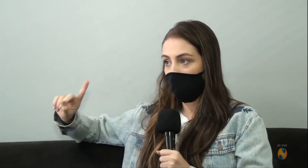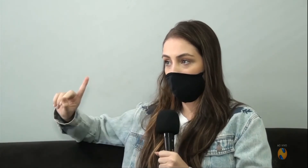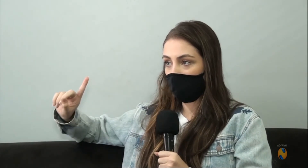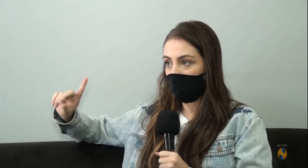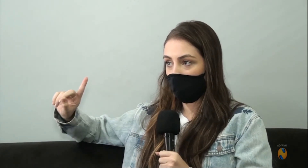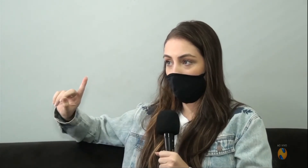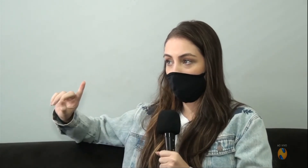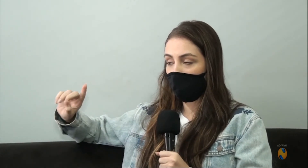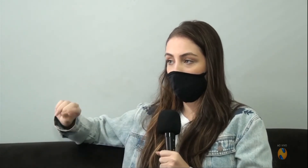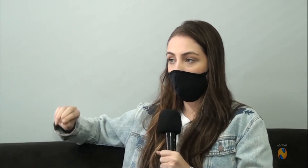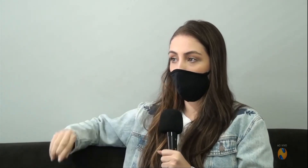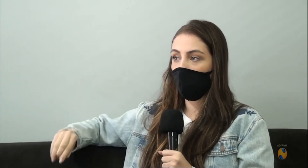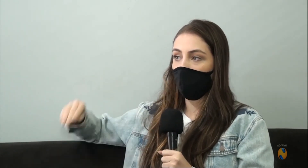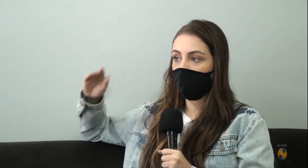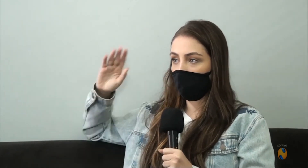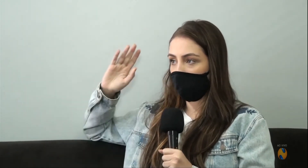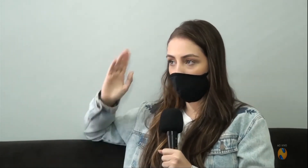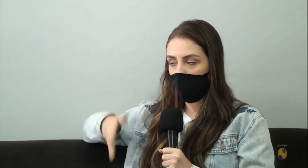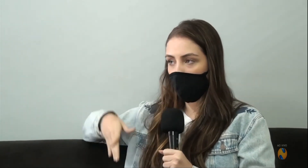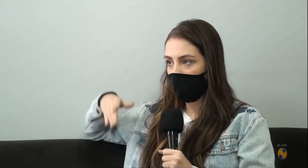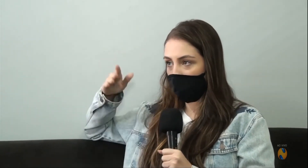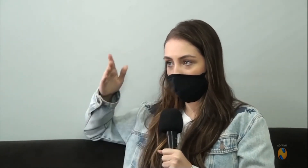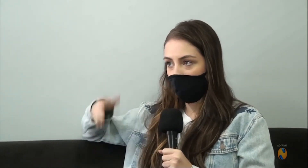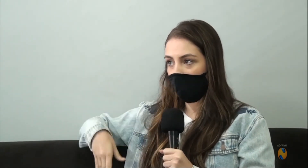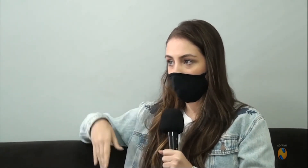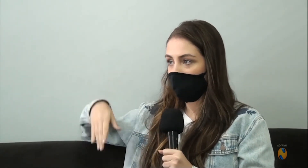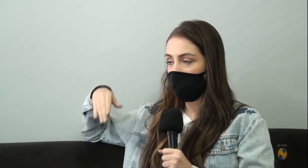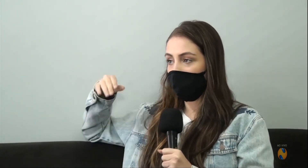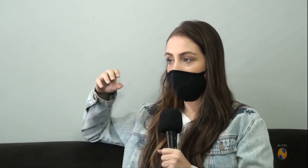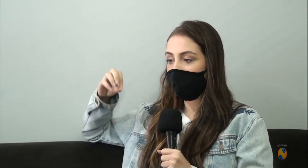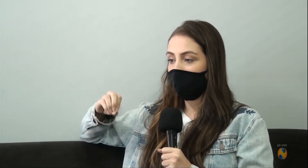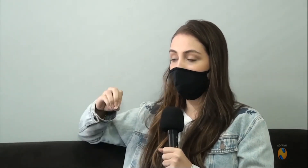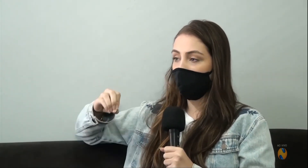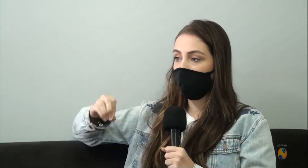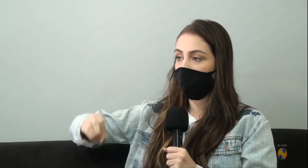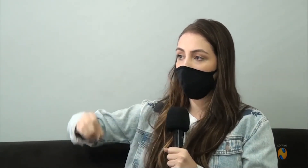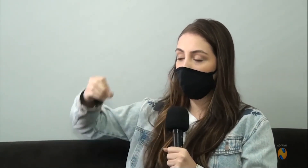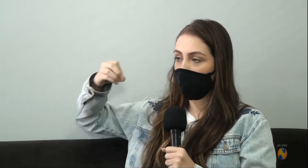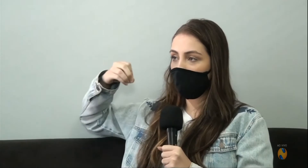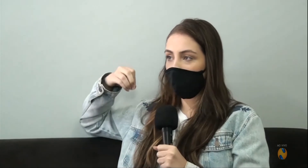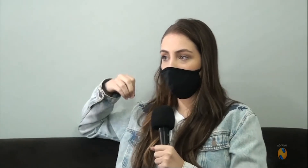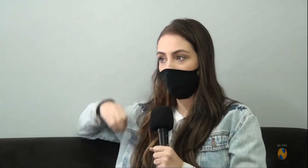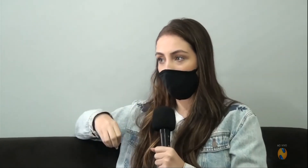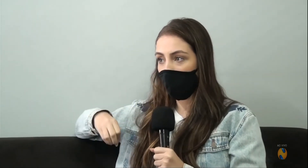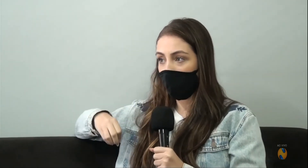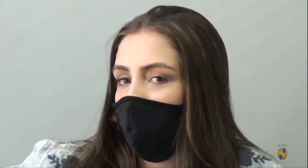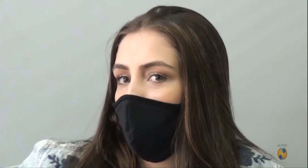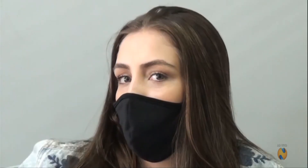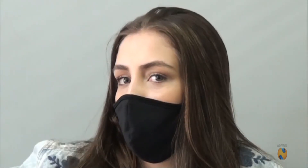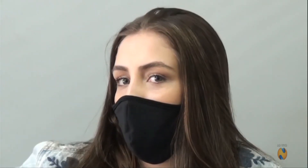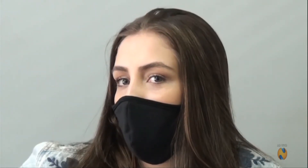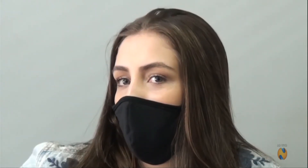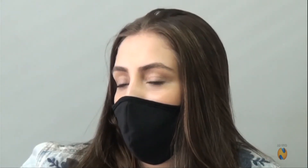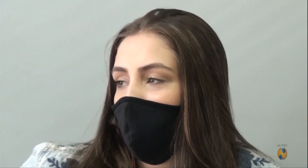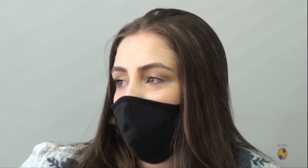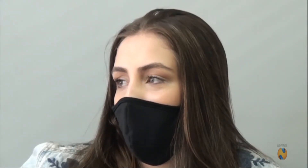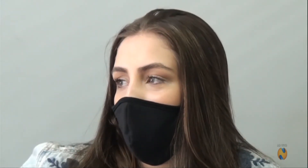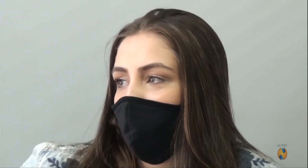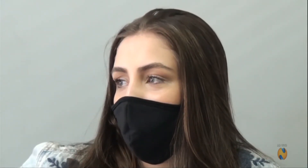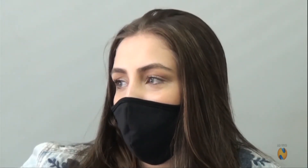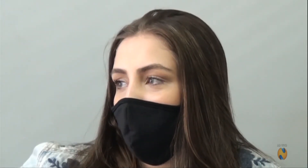Os veganos, eles não comem ovo, nem leite, nem nada que venha de origem animal. Tirar a carne